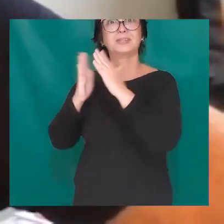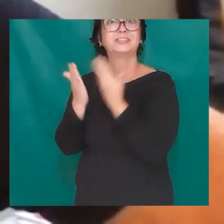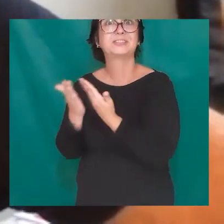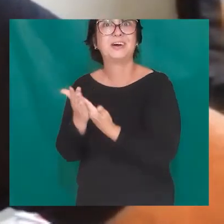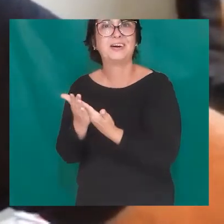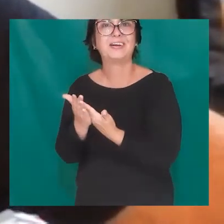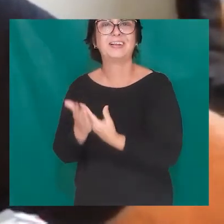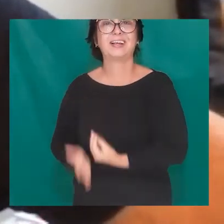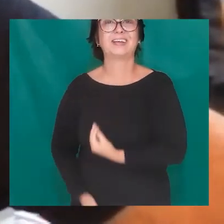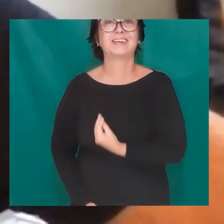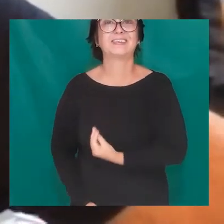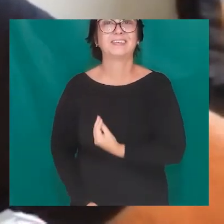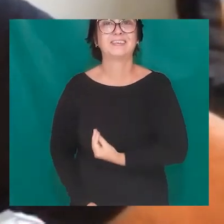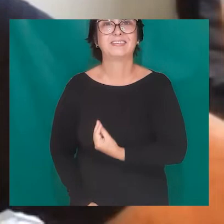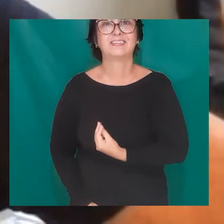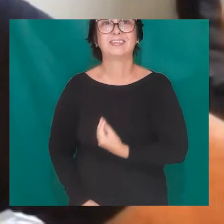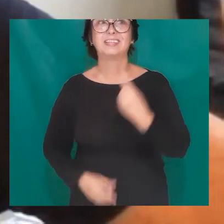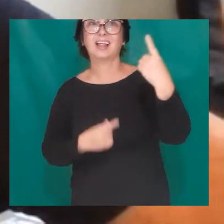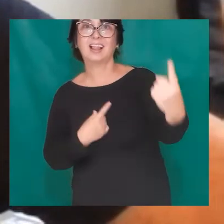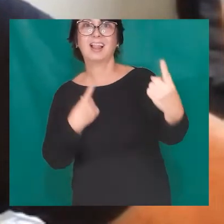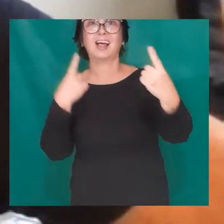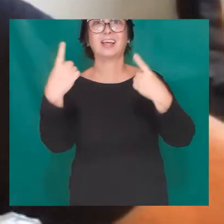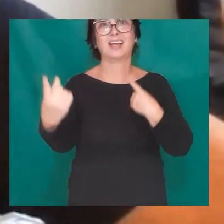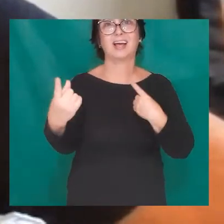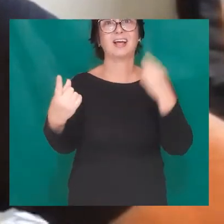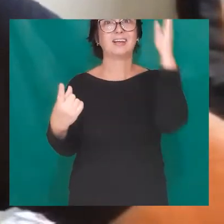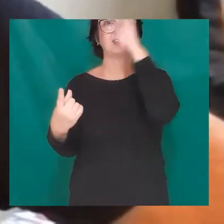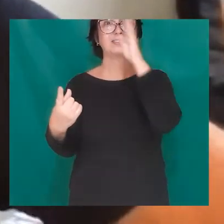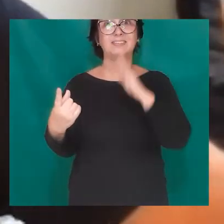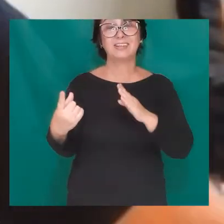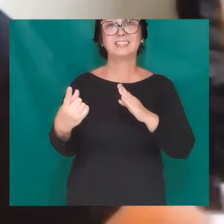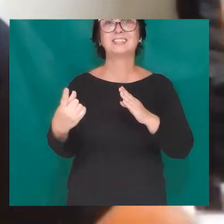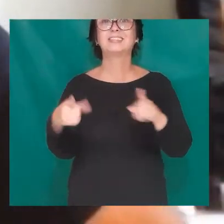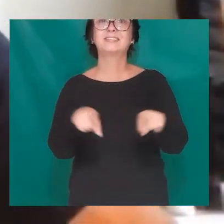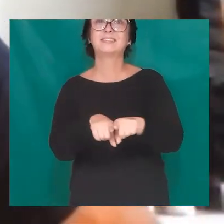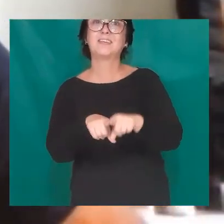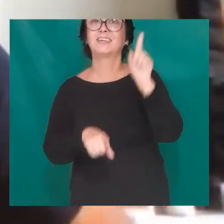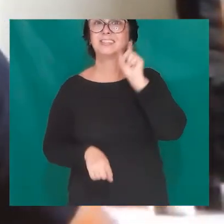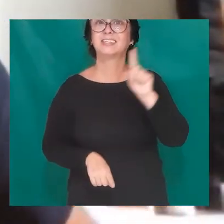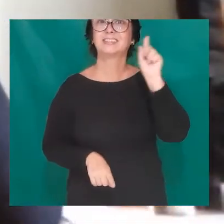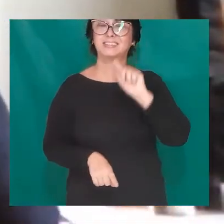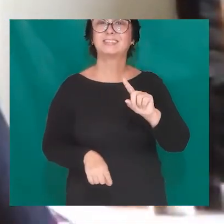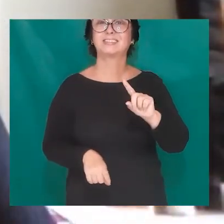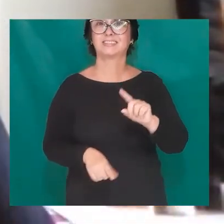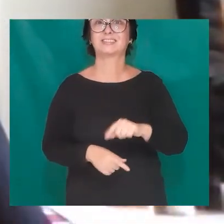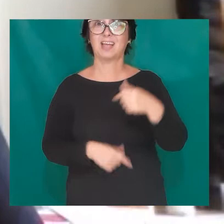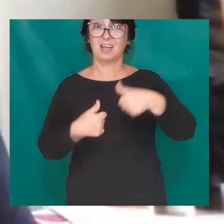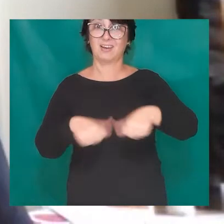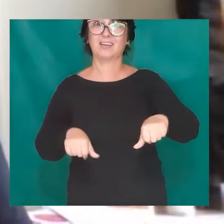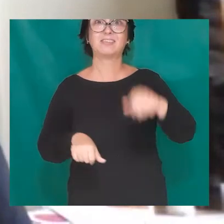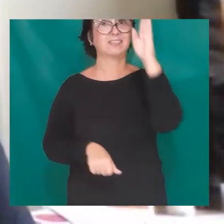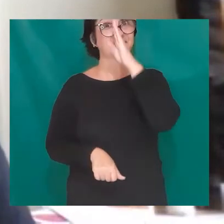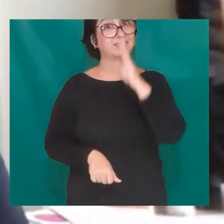eu moro lá e cá, mas agora estou ficando mais no Brasil. Esses dois últimos anos, eu estou direto no Brasil,